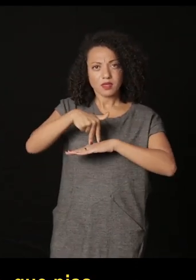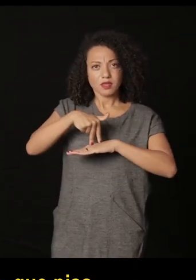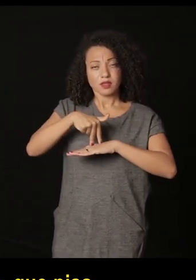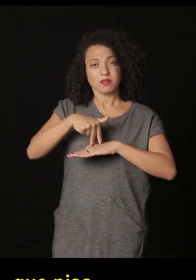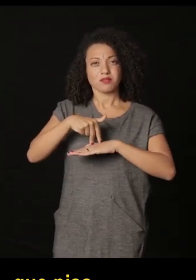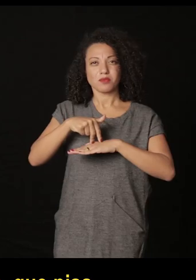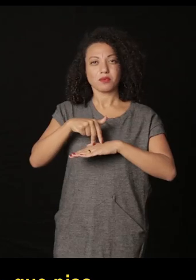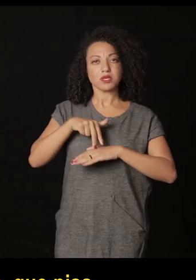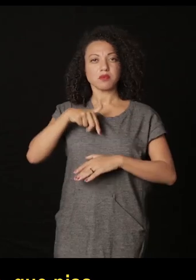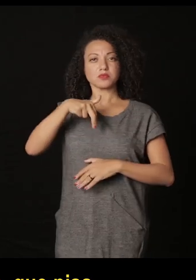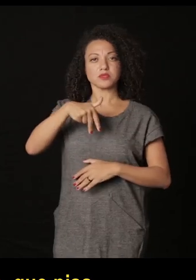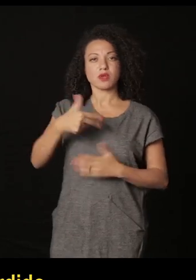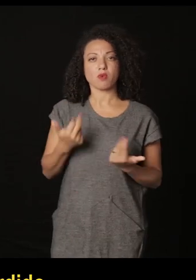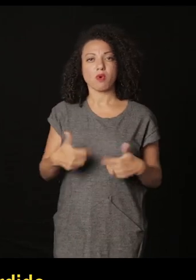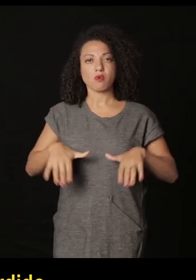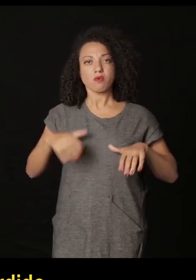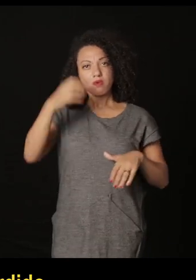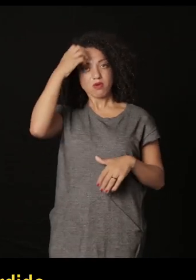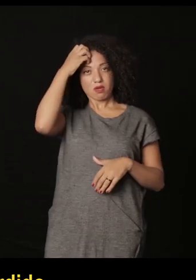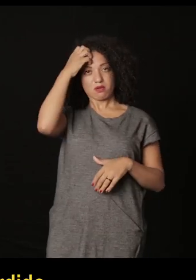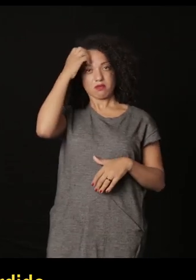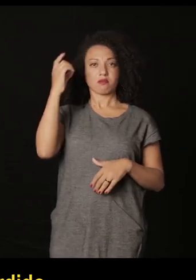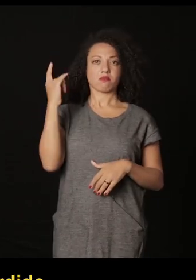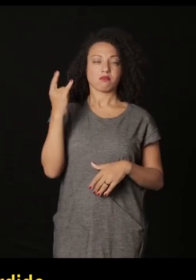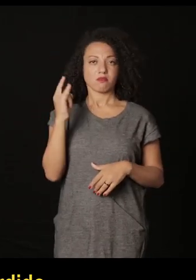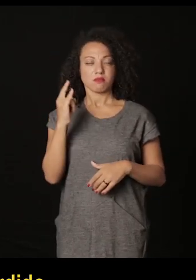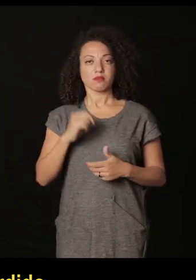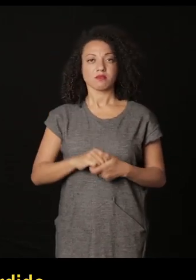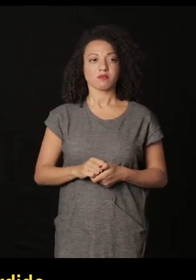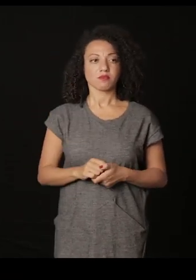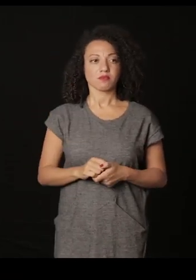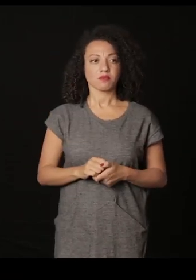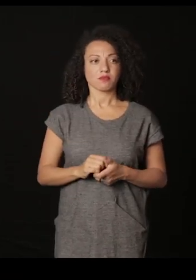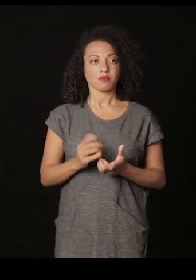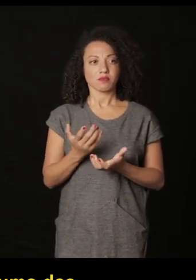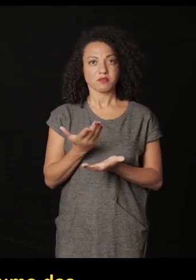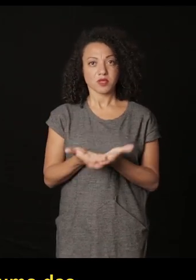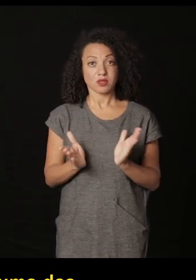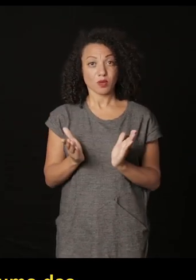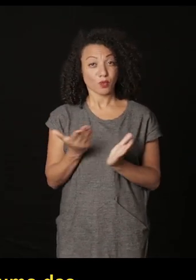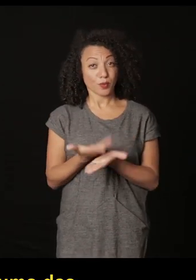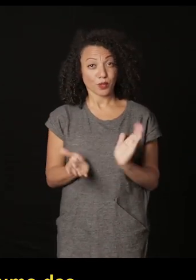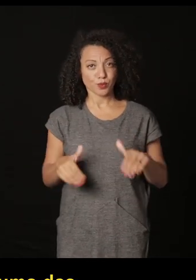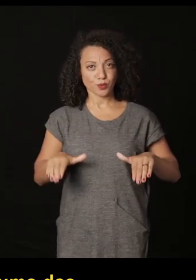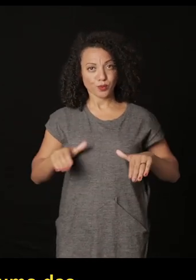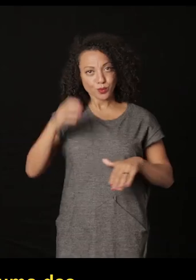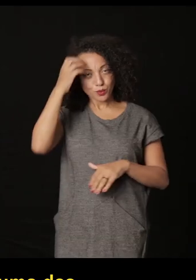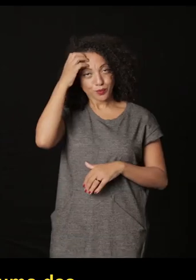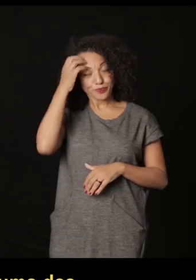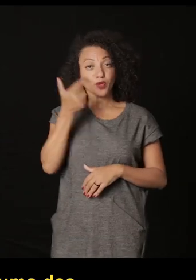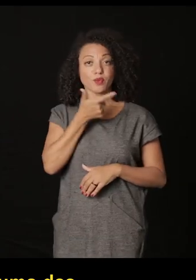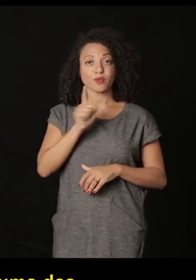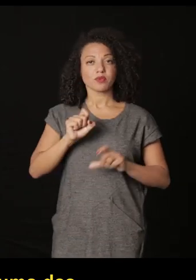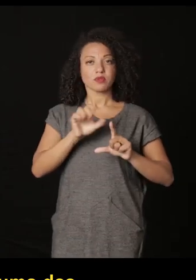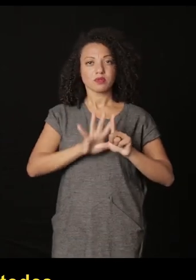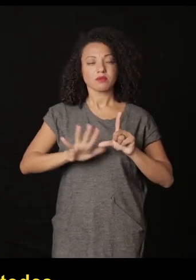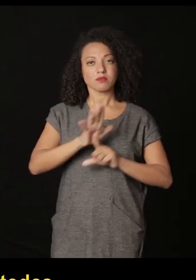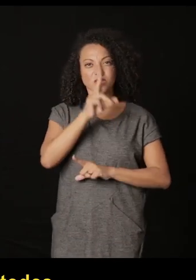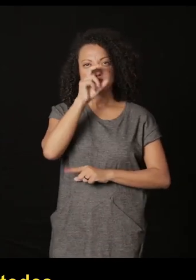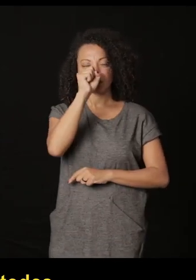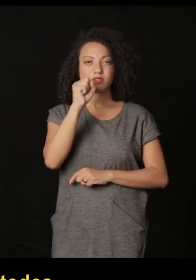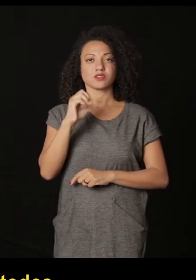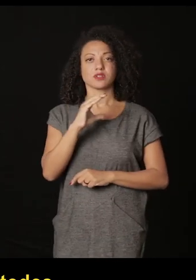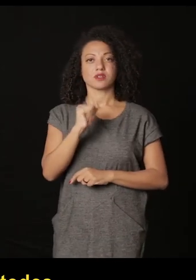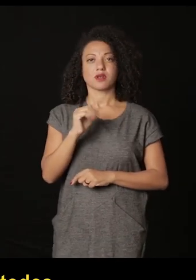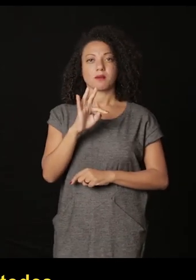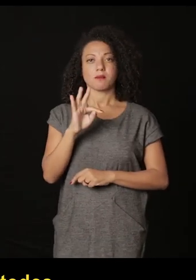mundo encima de Bolívia como un rey, un emperador como un trono perdido. Esa imagen que también es una de las fuertes de la exposición como el